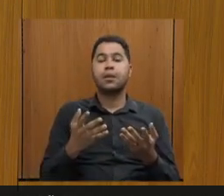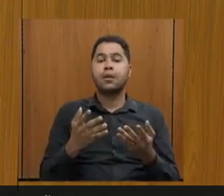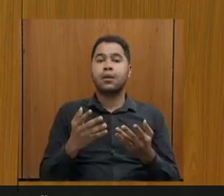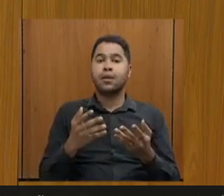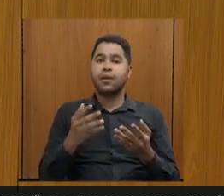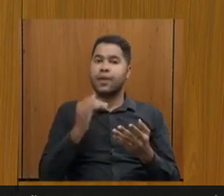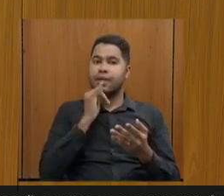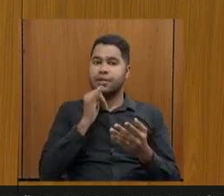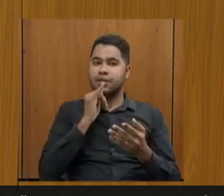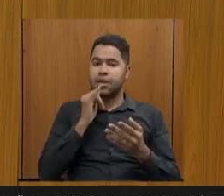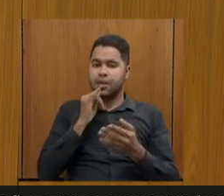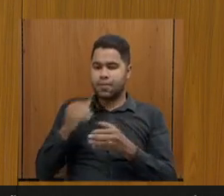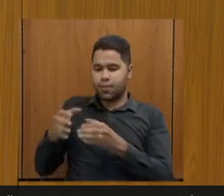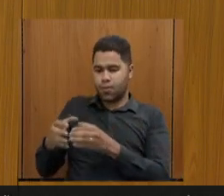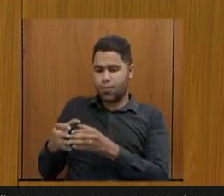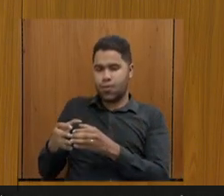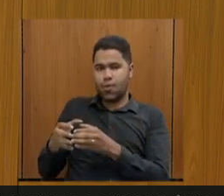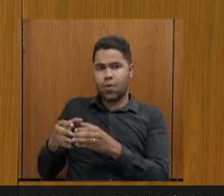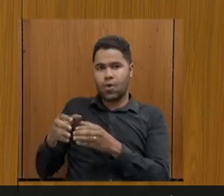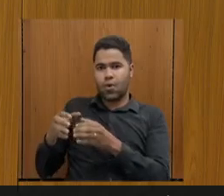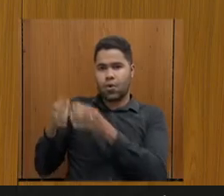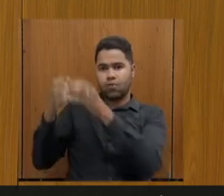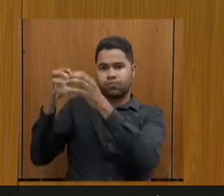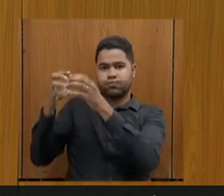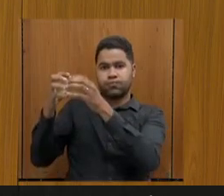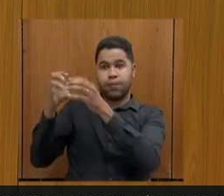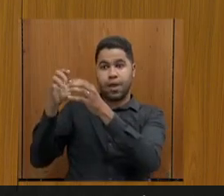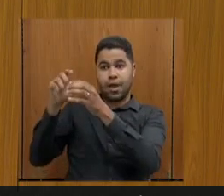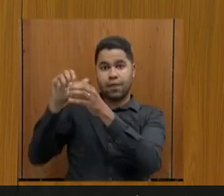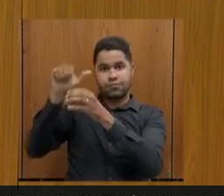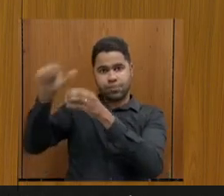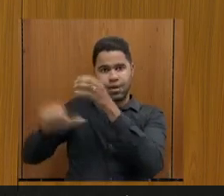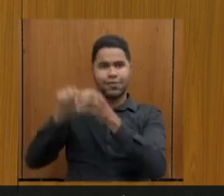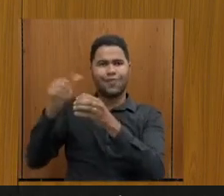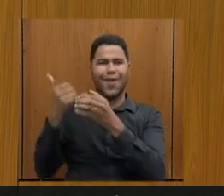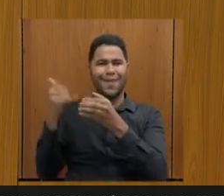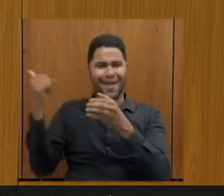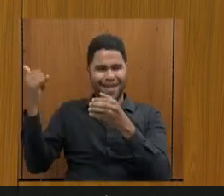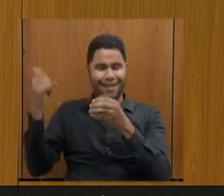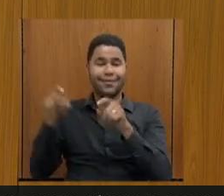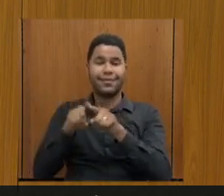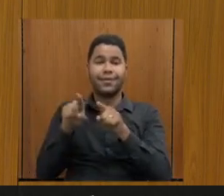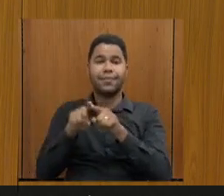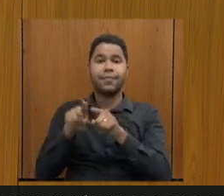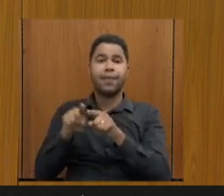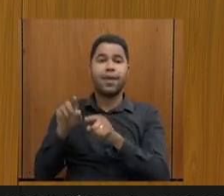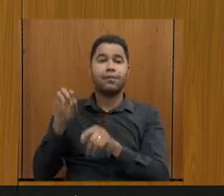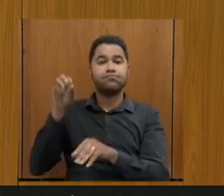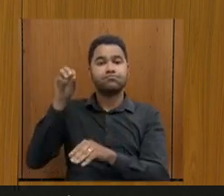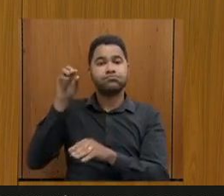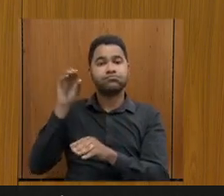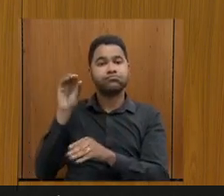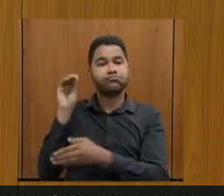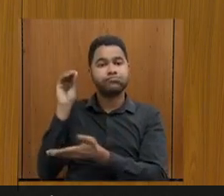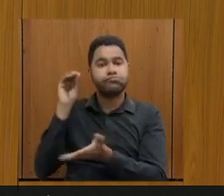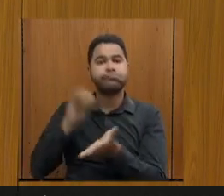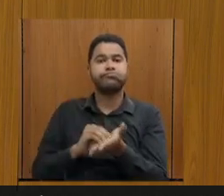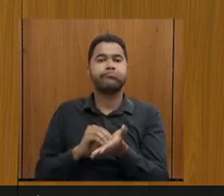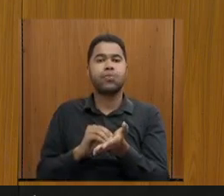transformador também troca de transformador até implantação também desse